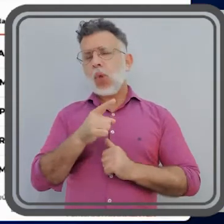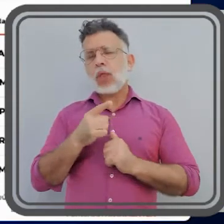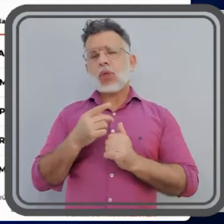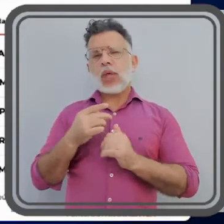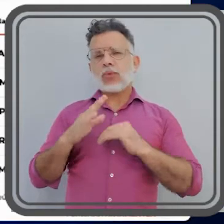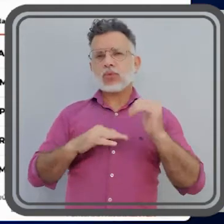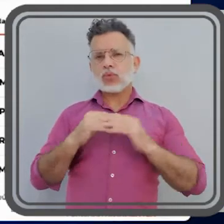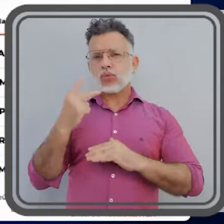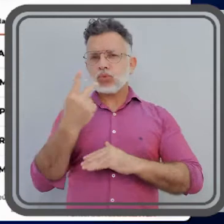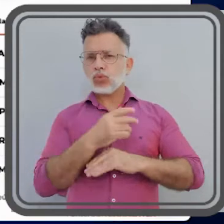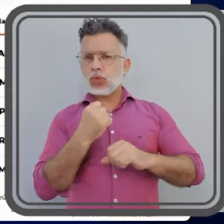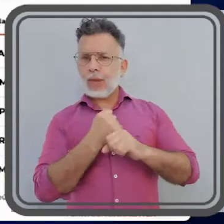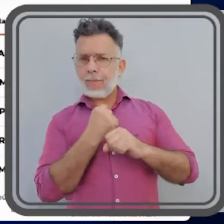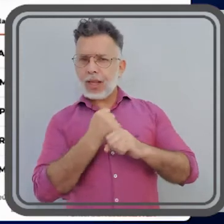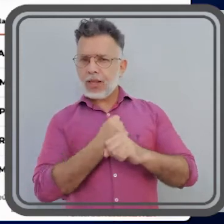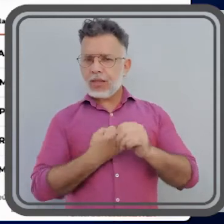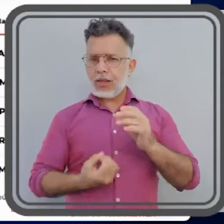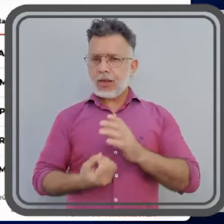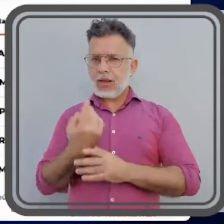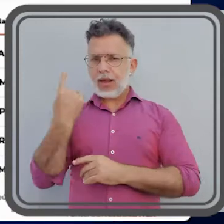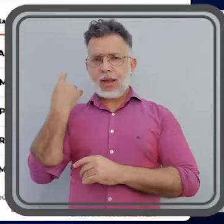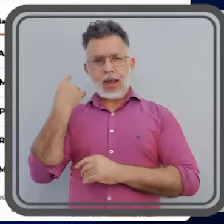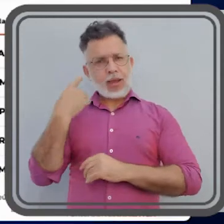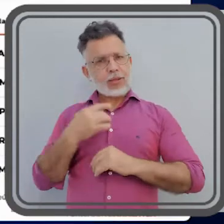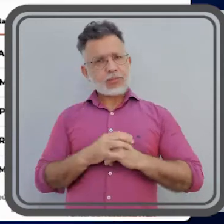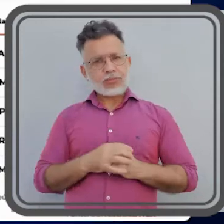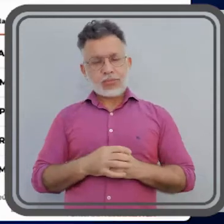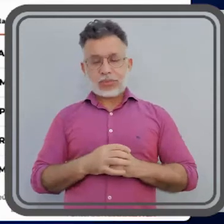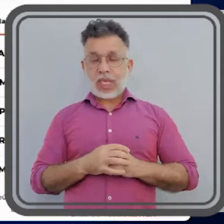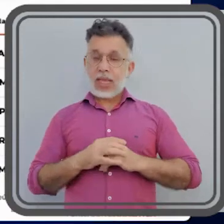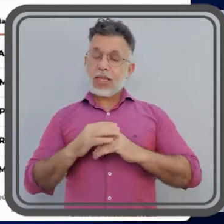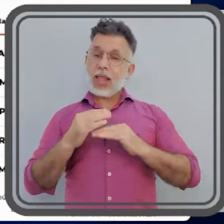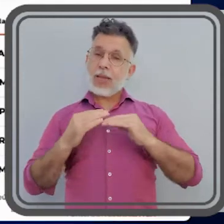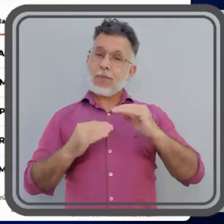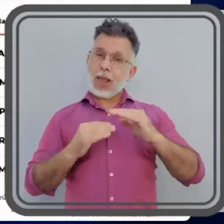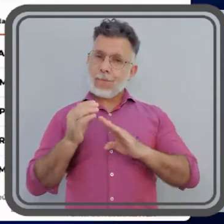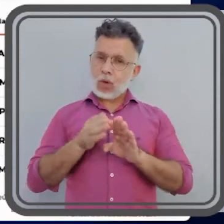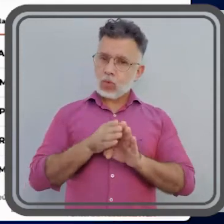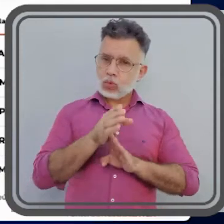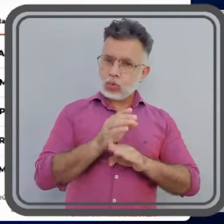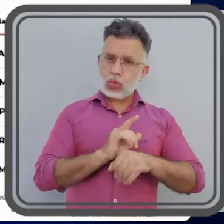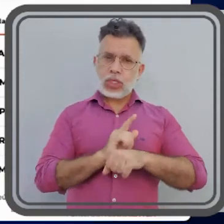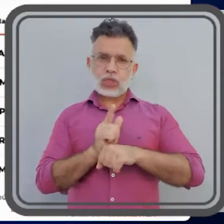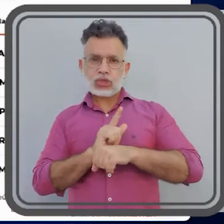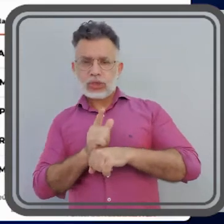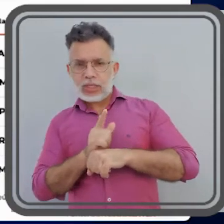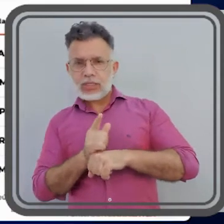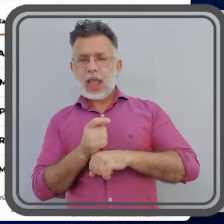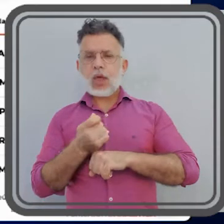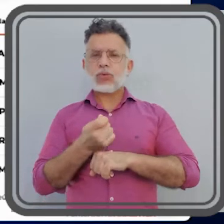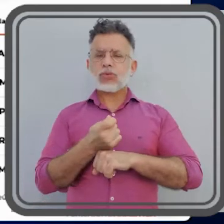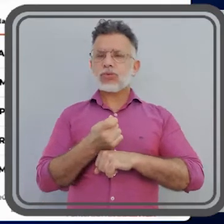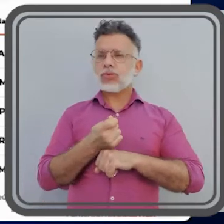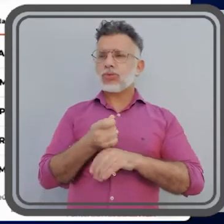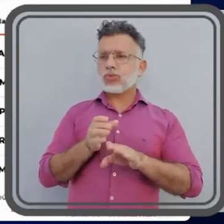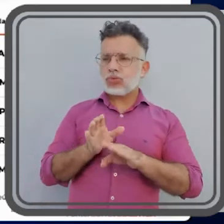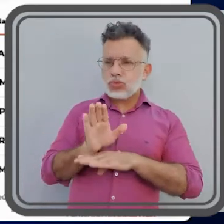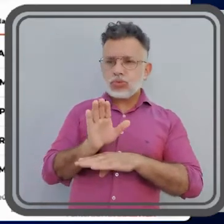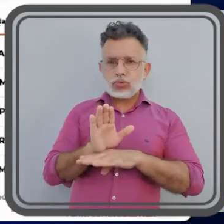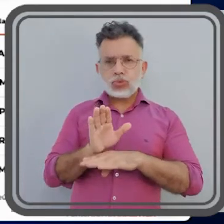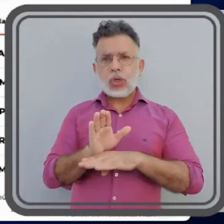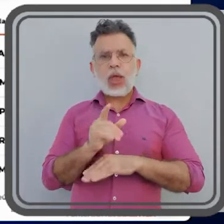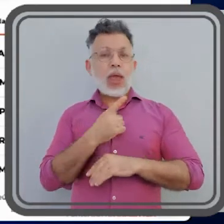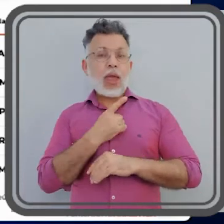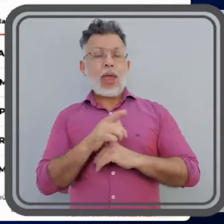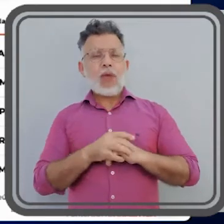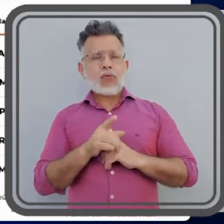atrás, né, em ser aí uma consultoria de investimentos, gestão, assets, né, gestora de ativos, uhum, etc.